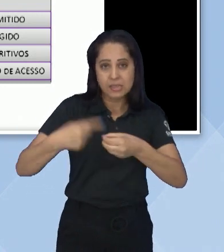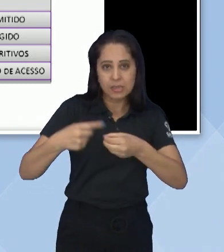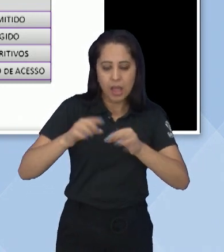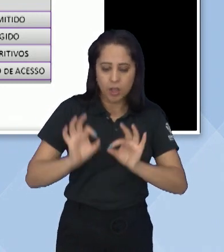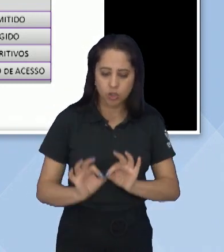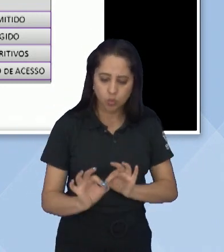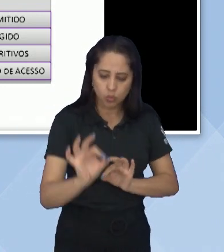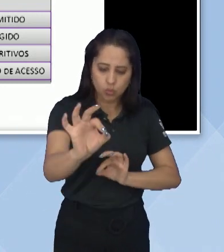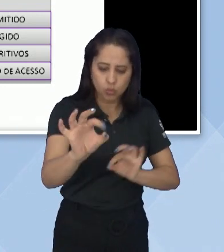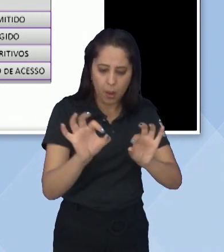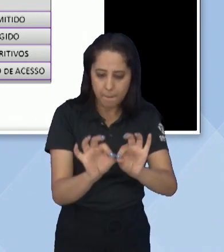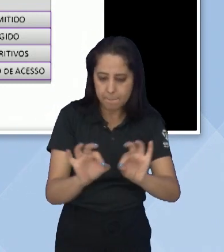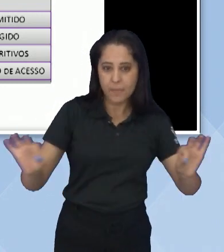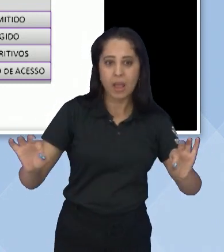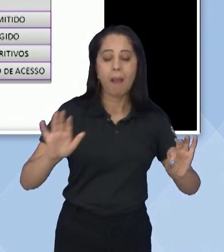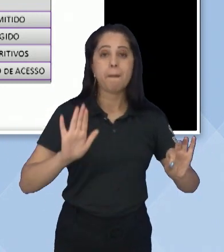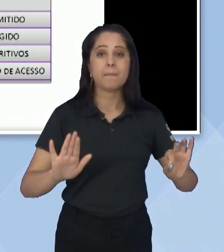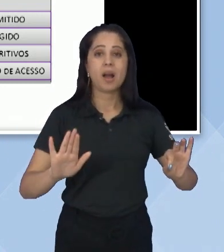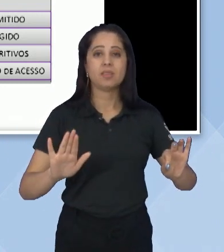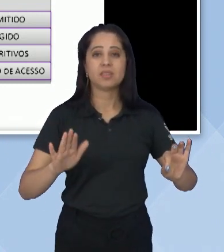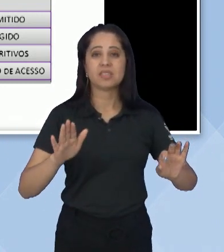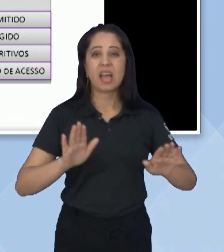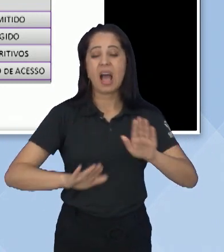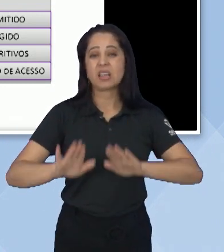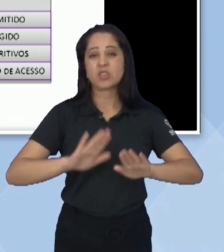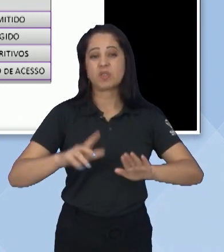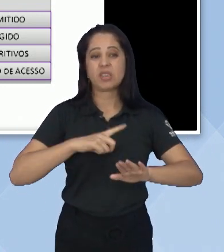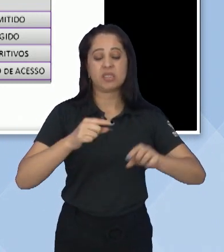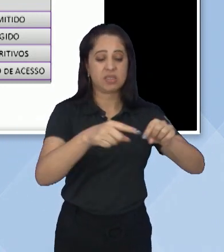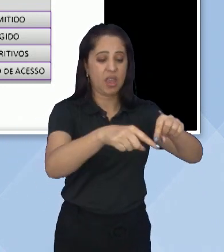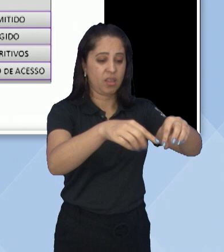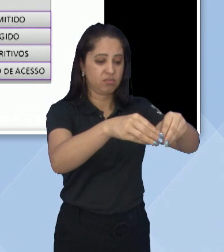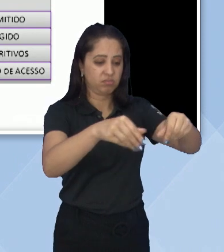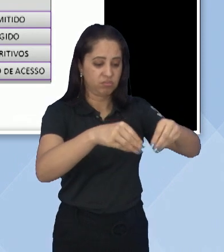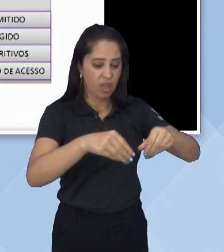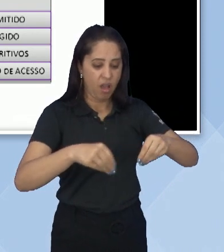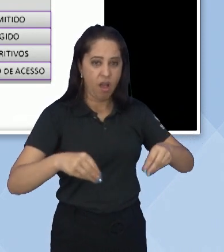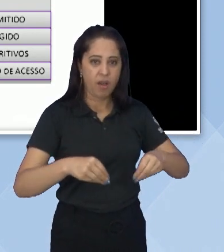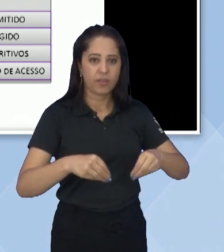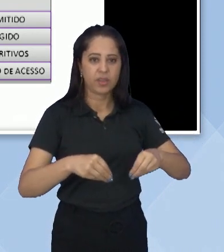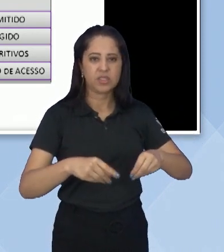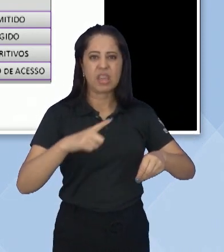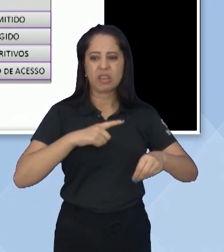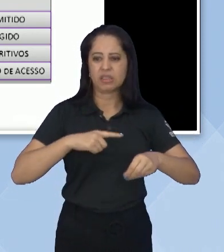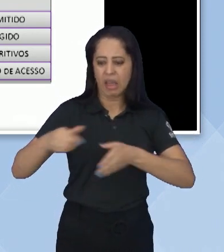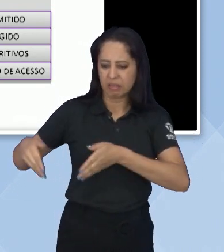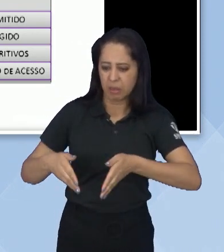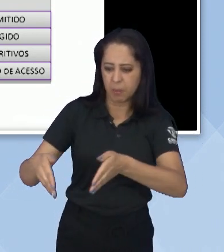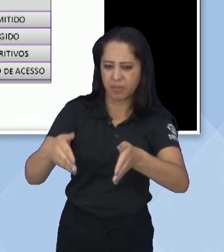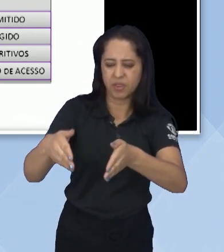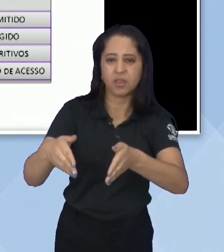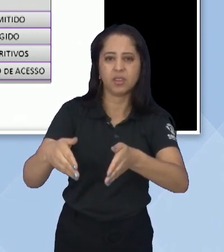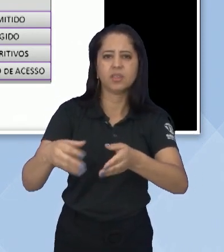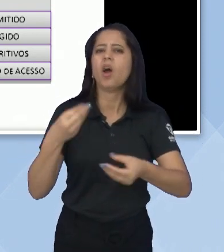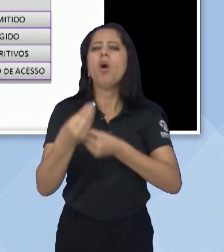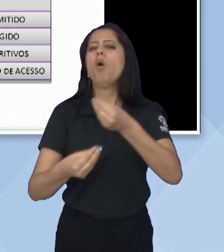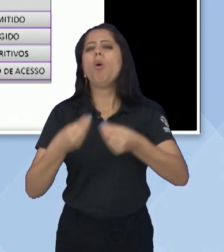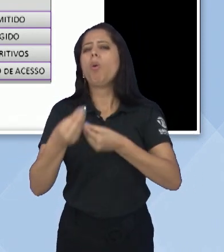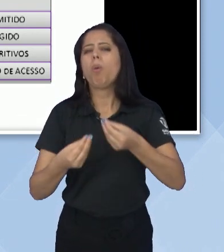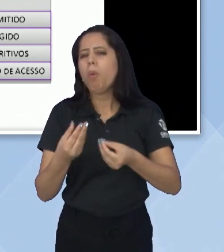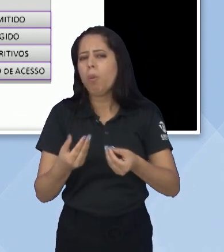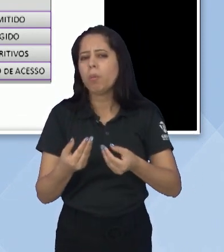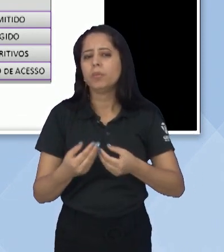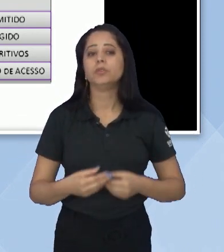que muitas vezes um lote atravessado por dois olhamentos você tem a figura de uma avenida que é classificada como corredores tem o lote que é uma zona como que funciona isso